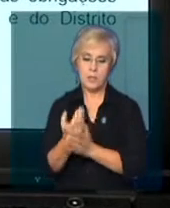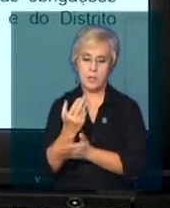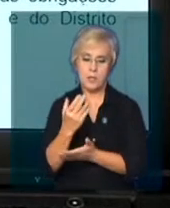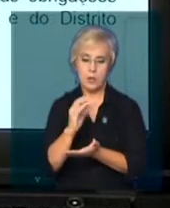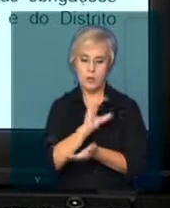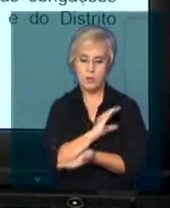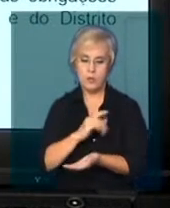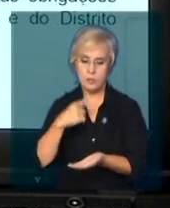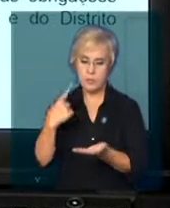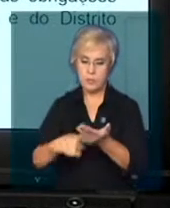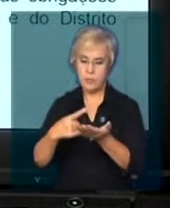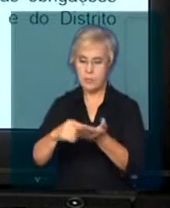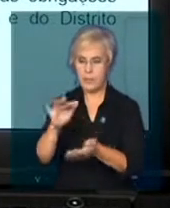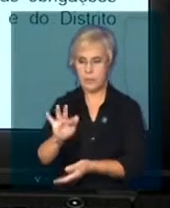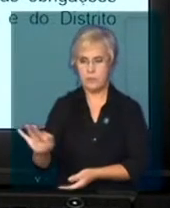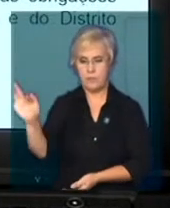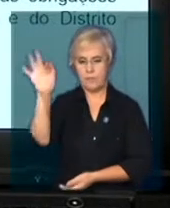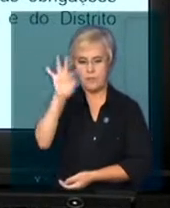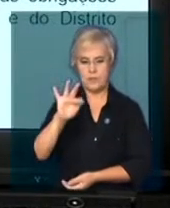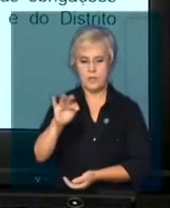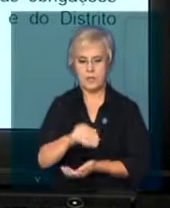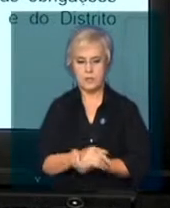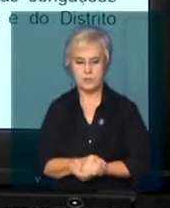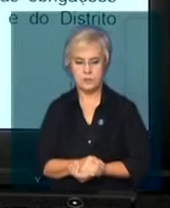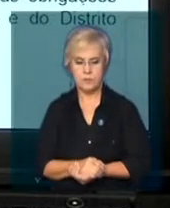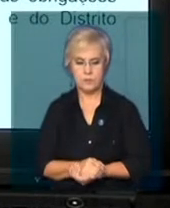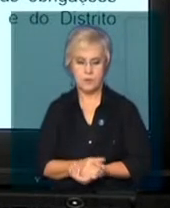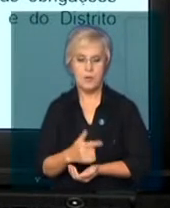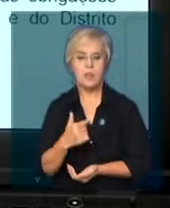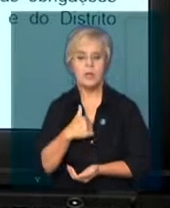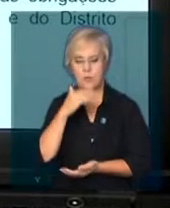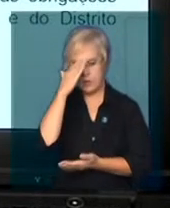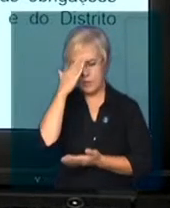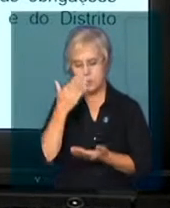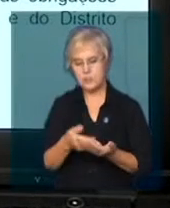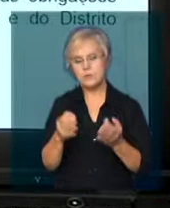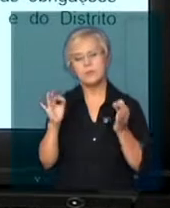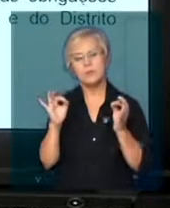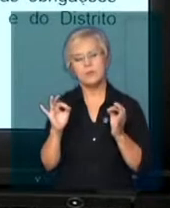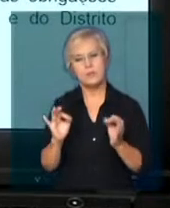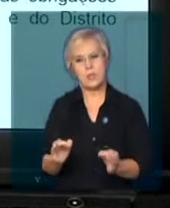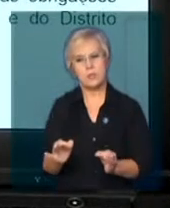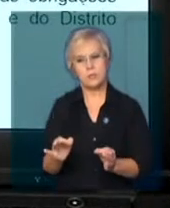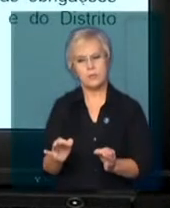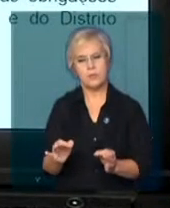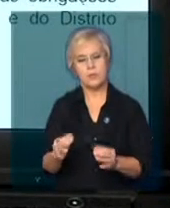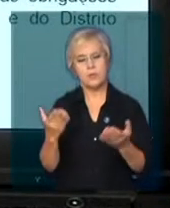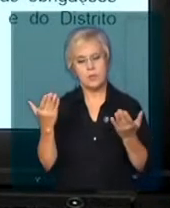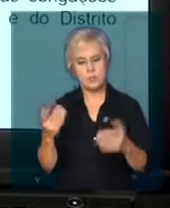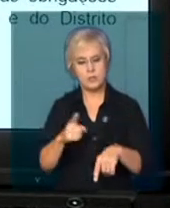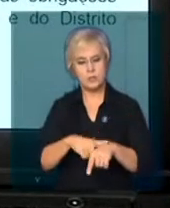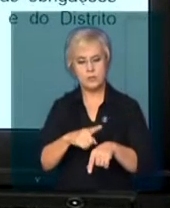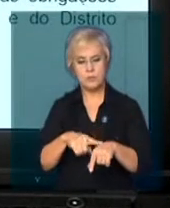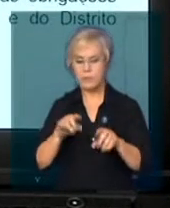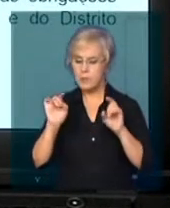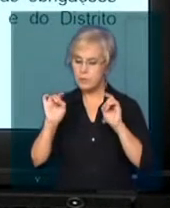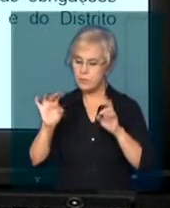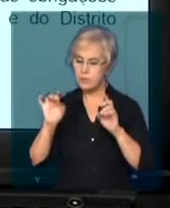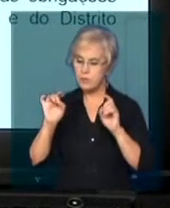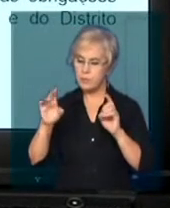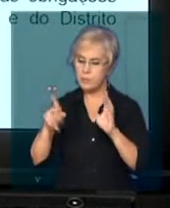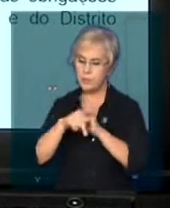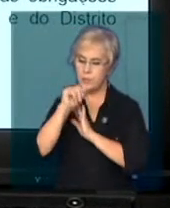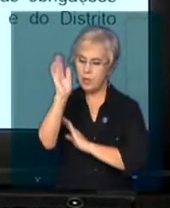Pacto Federativo. Tão importante, e que não tenho dúvida nenhuma, que é nesse especial momento que o Brasil vive que temos